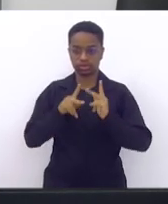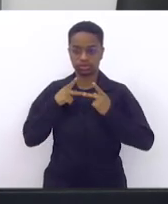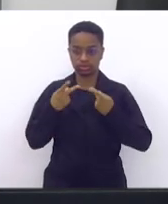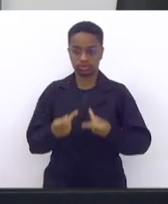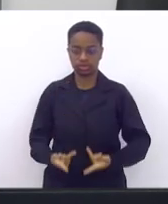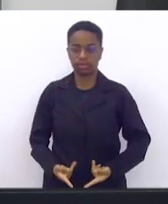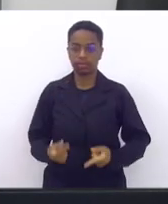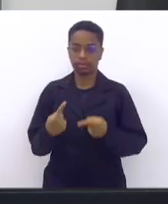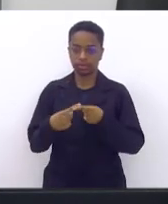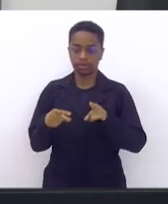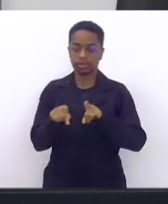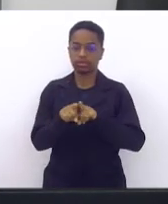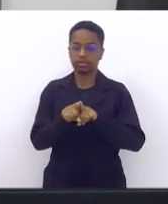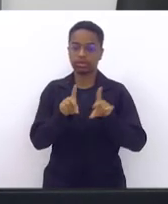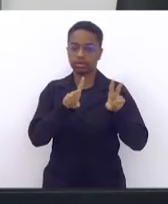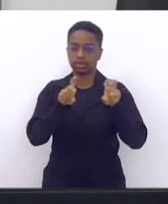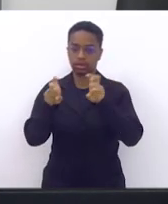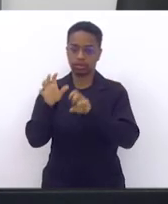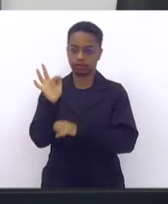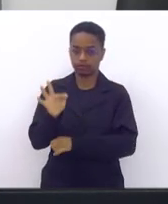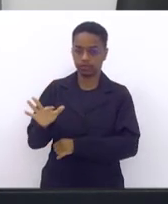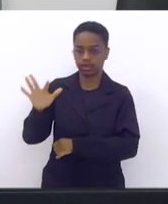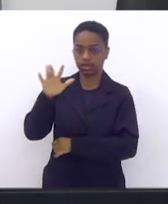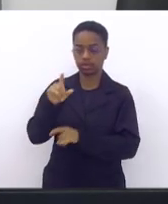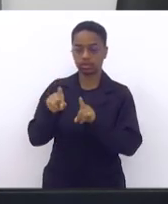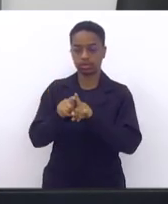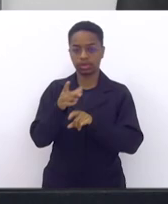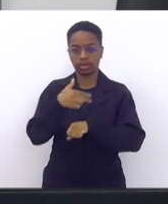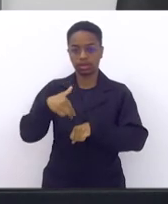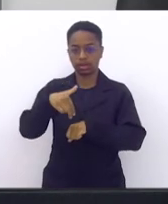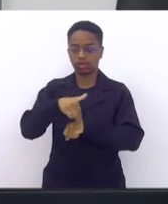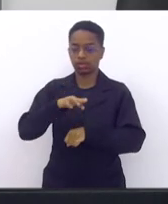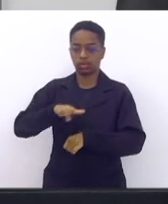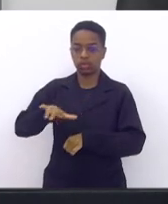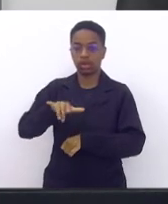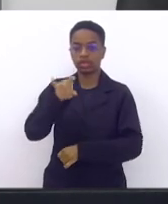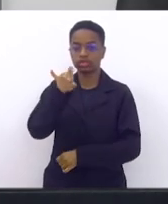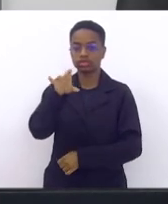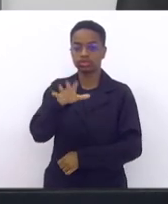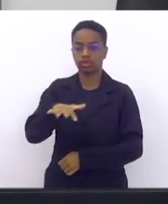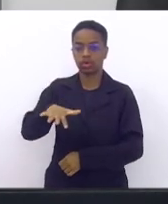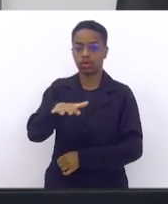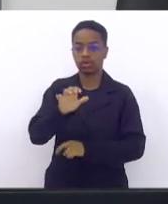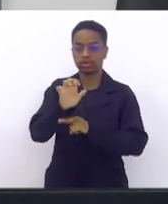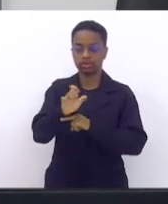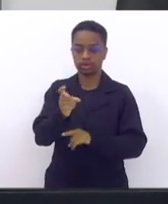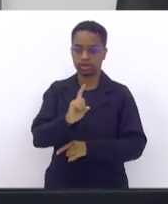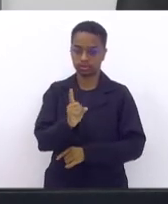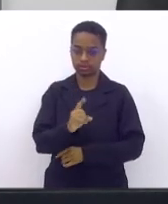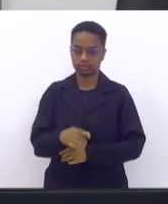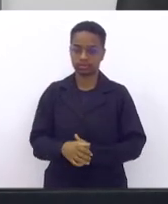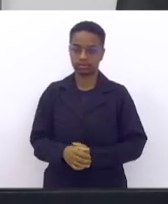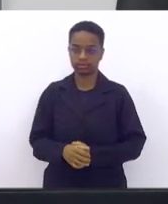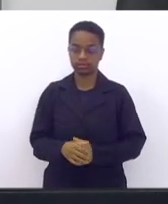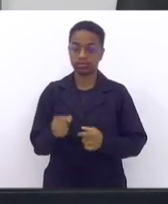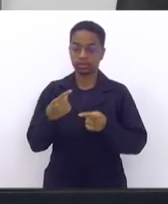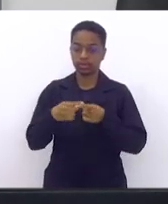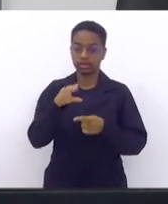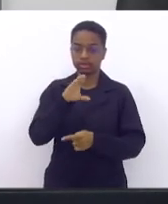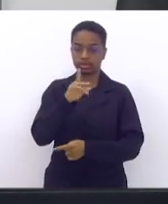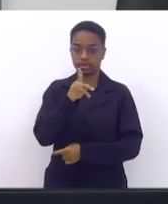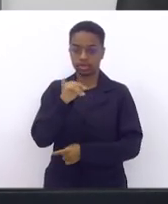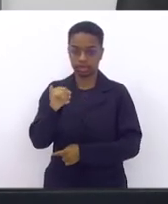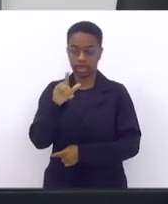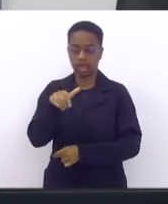assunto federal e nacional, não somente de esfera estadual. A CPI é estadual, mas eu